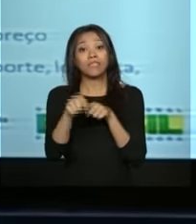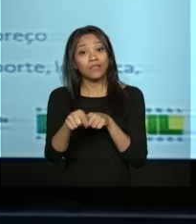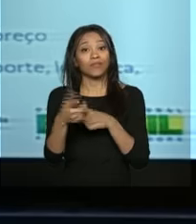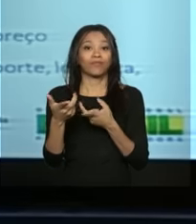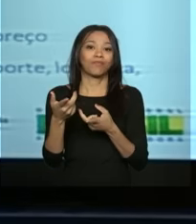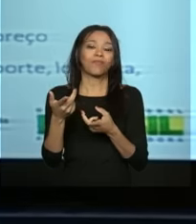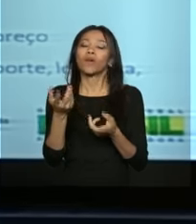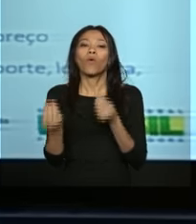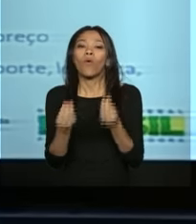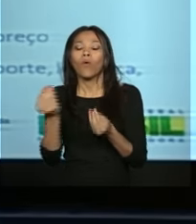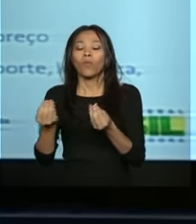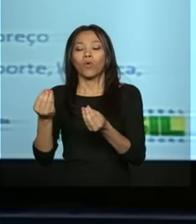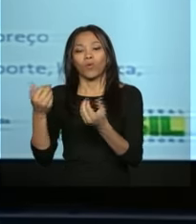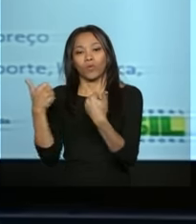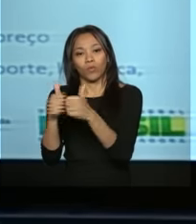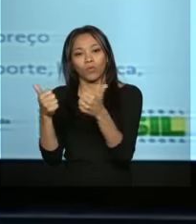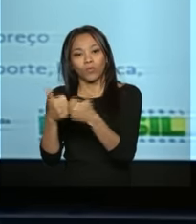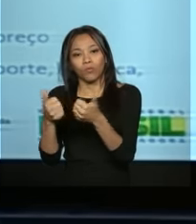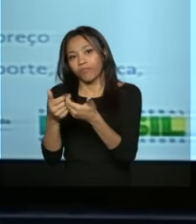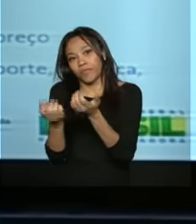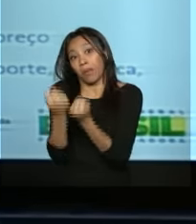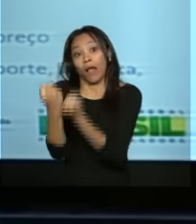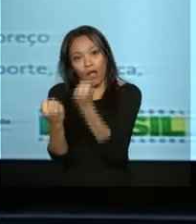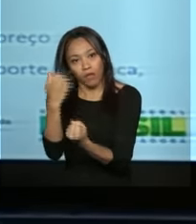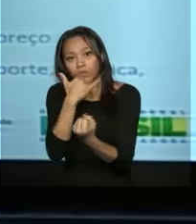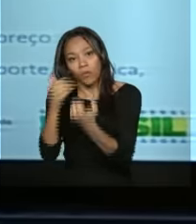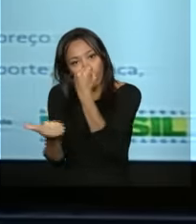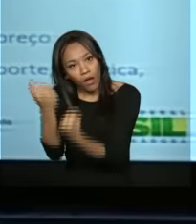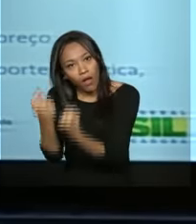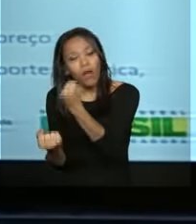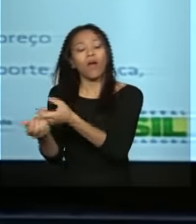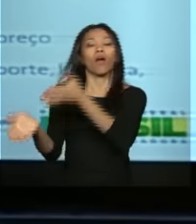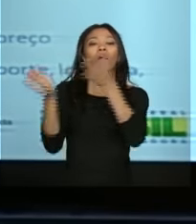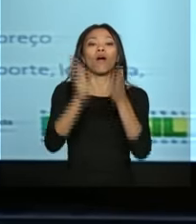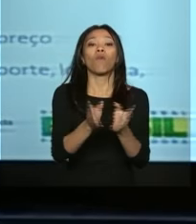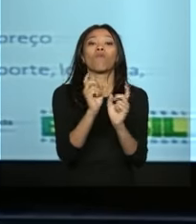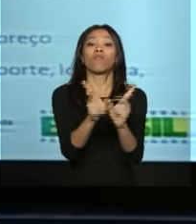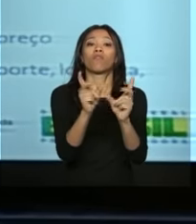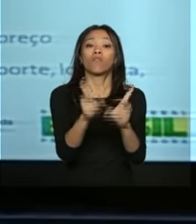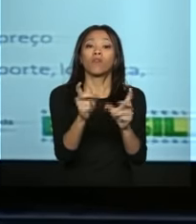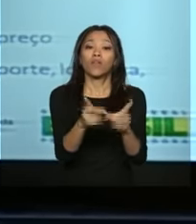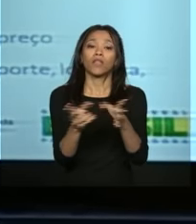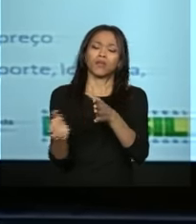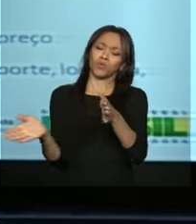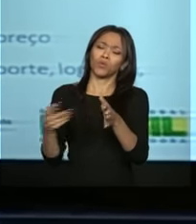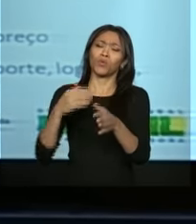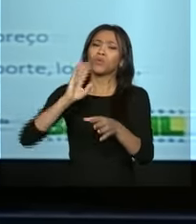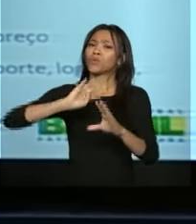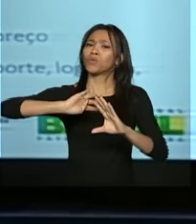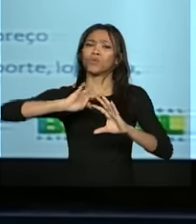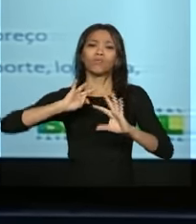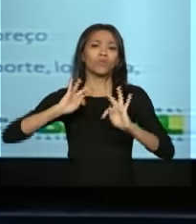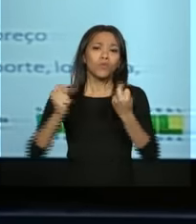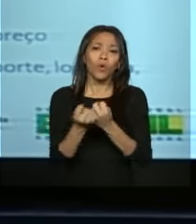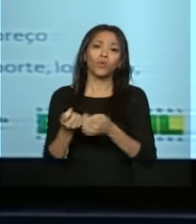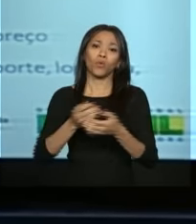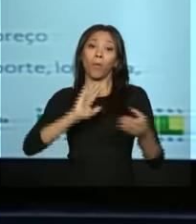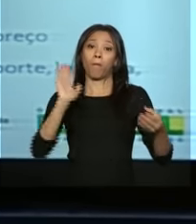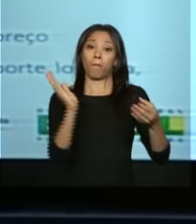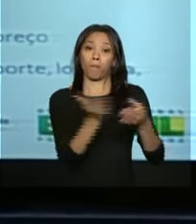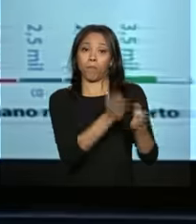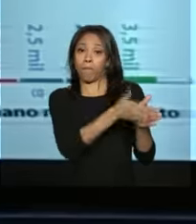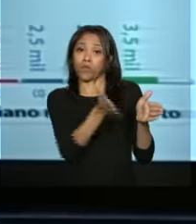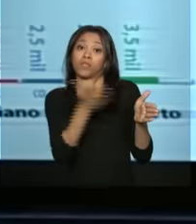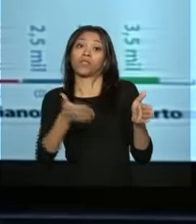transporte nem por logística nem pela oferta dos instrumentos acessórios que são necessários pro uso do transplante